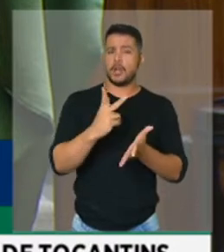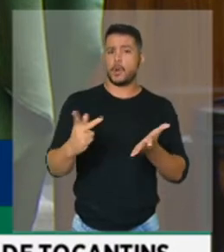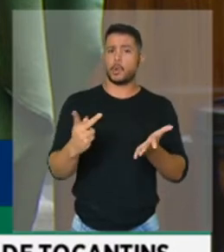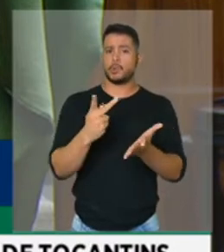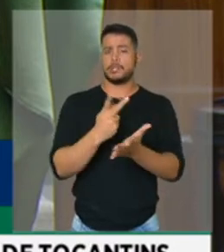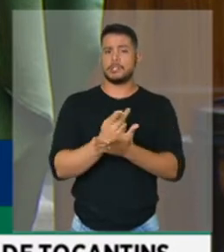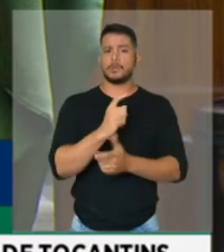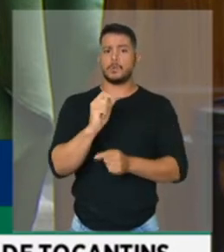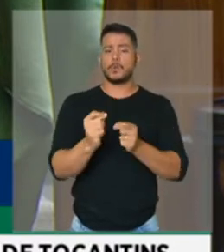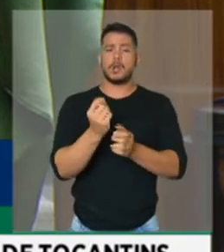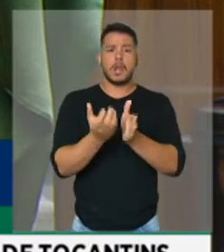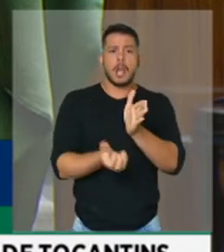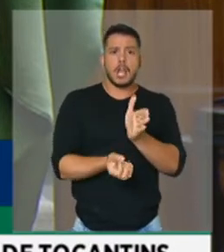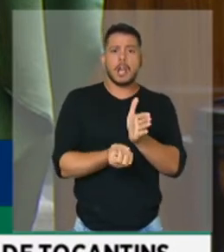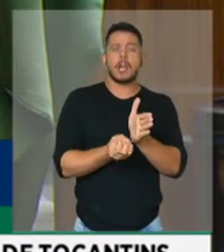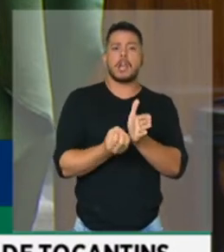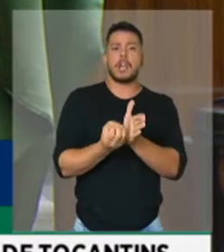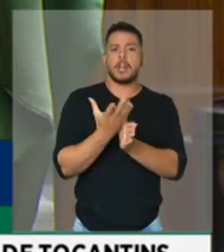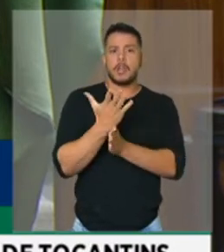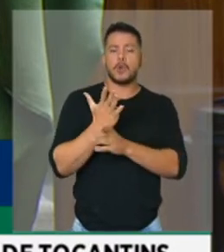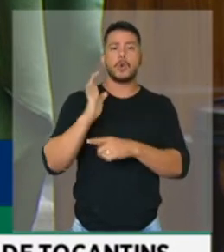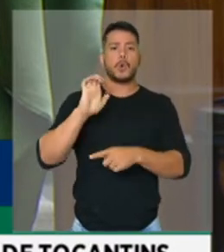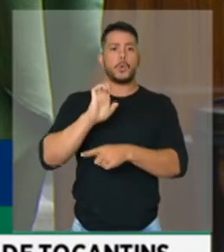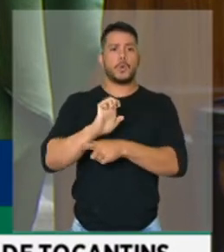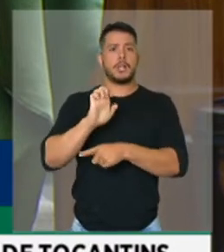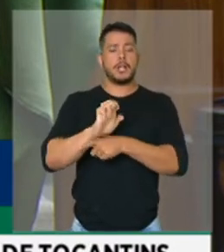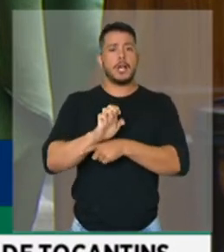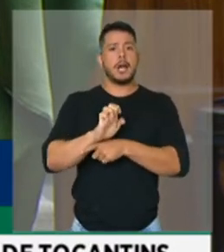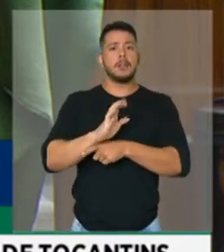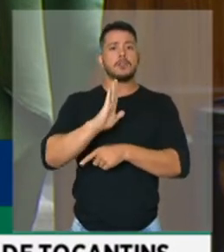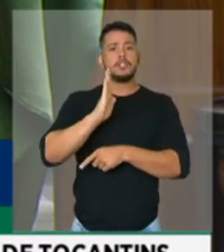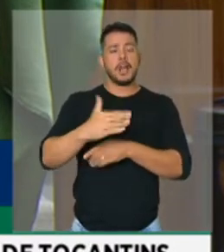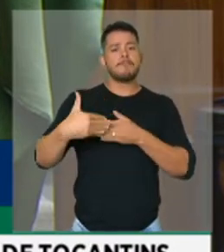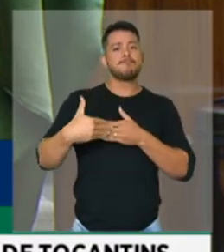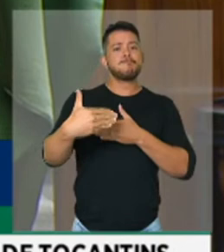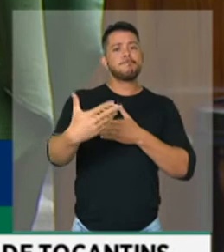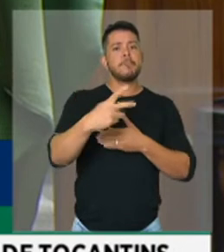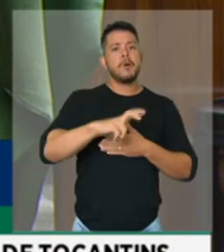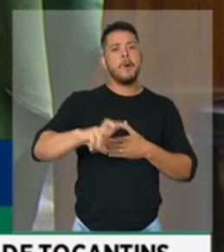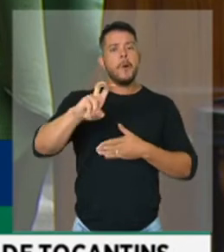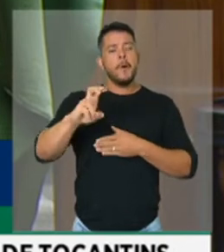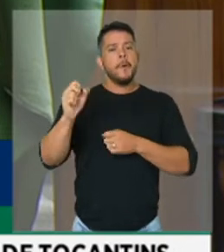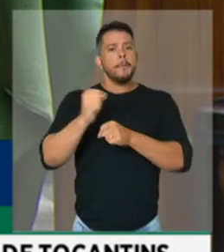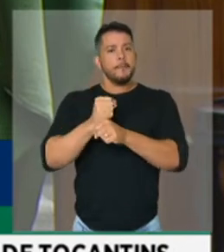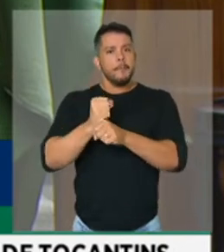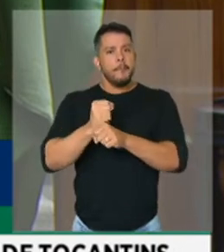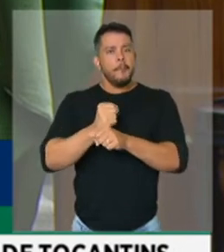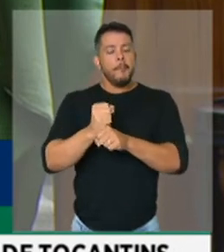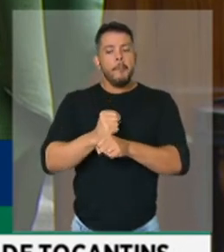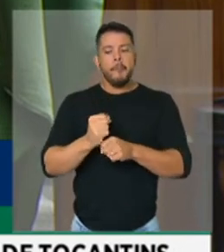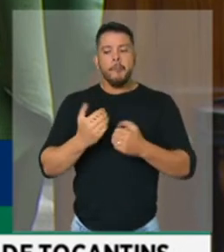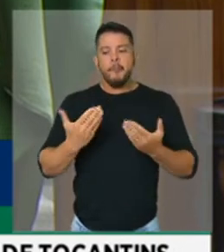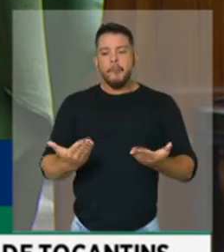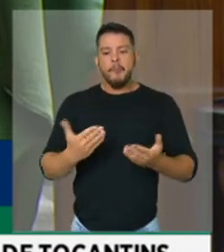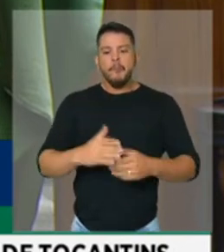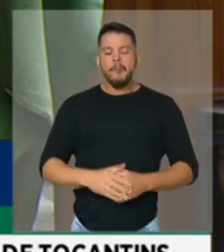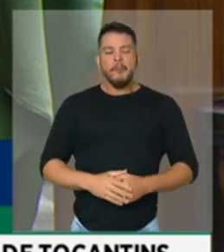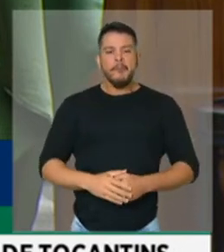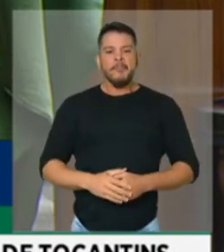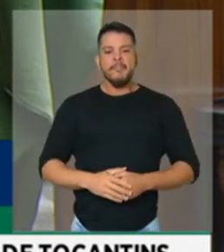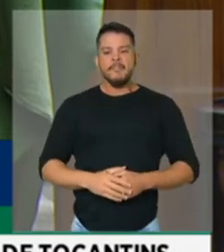salvo comprovada má-fé, os atos administrativos praticados no Estado do Tocantins, decorrente de suas